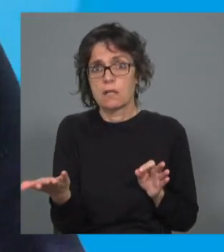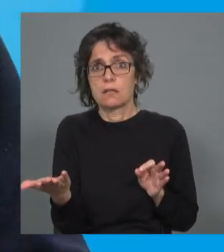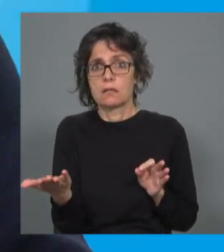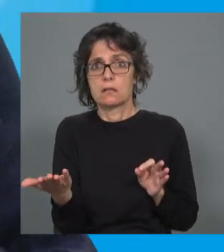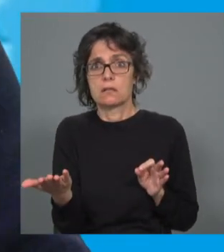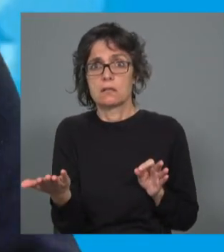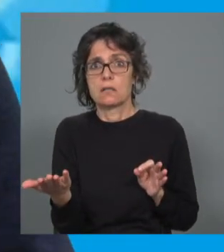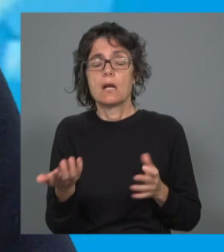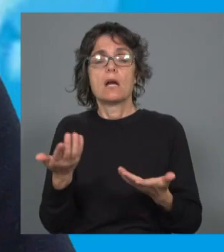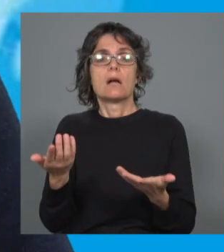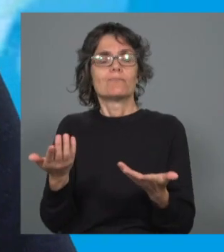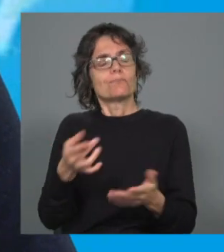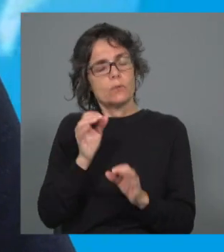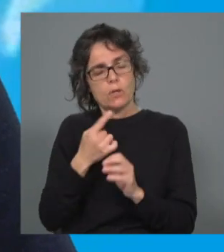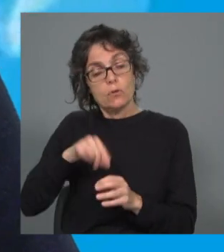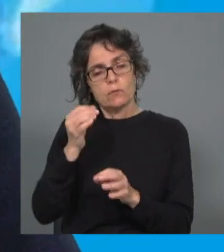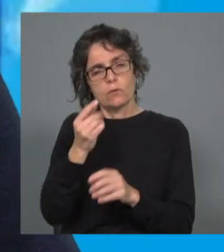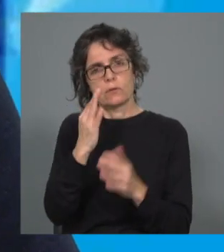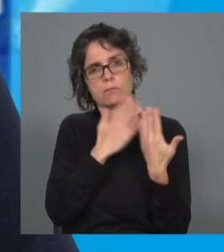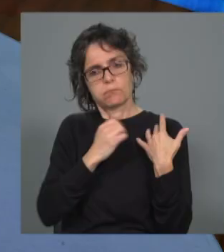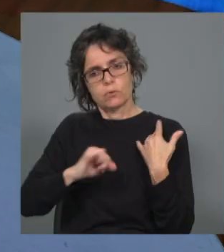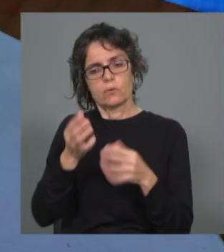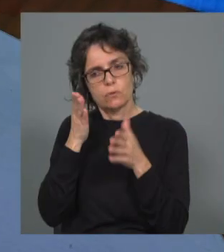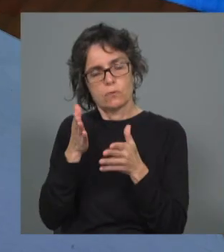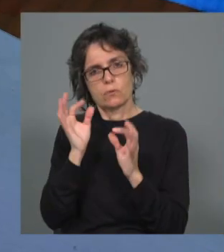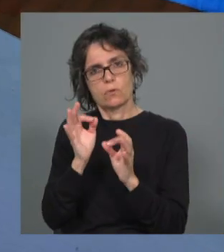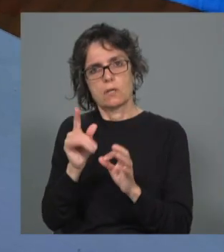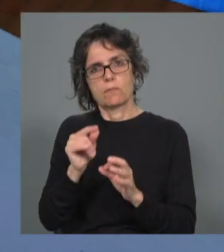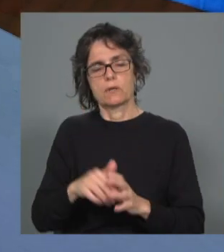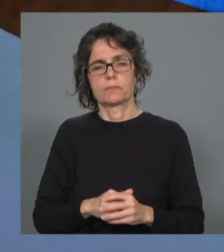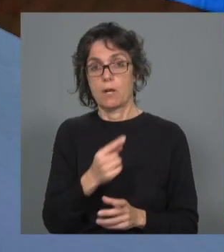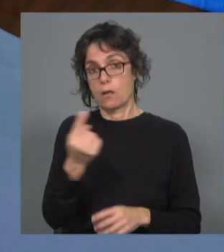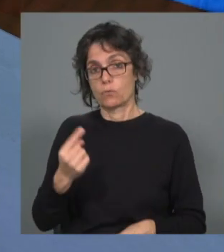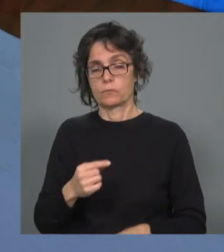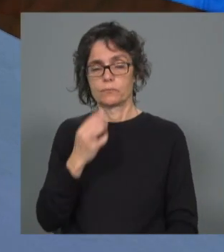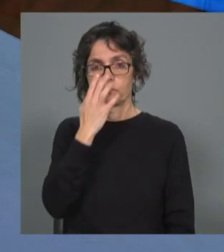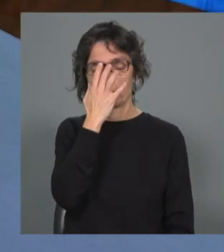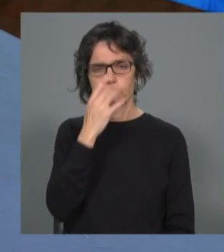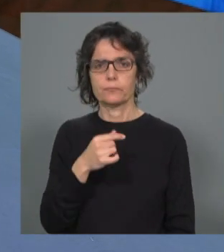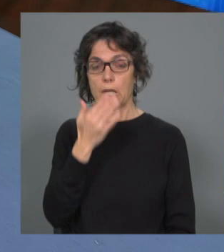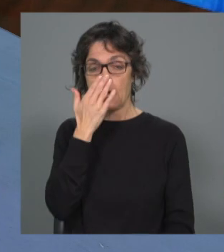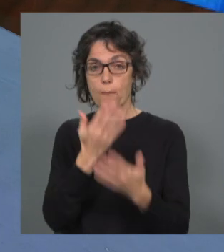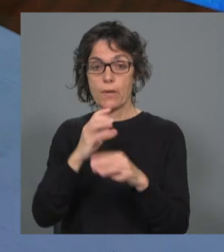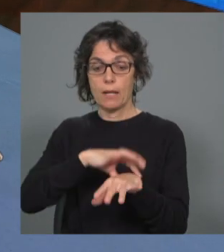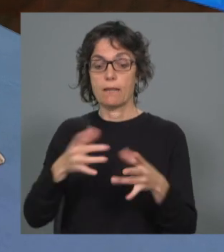portanto, isso também tem que ser cuidado. Este contexto pandémico que